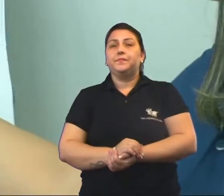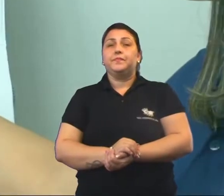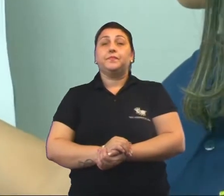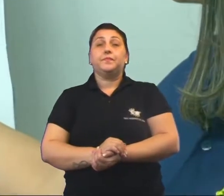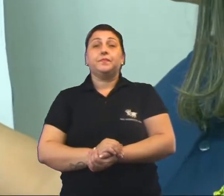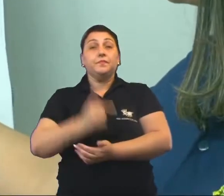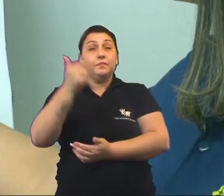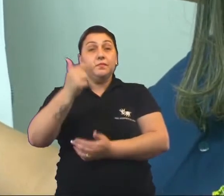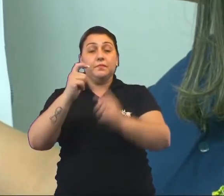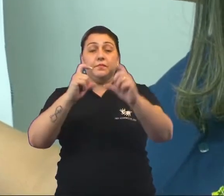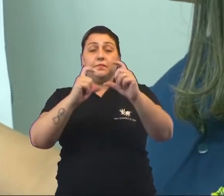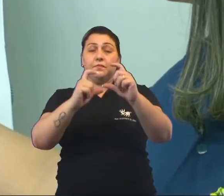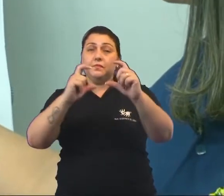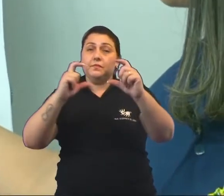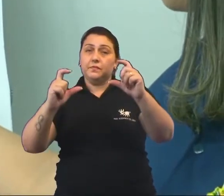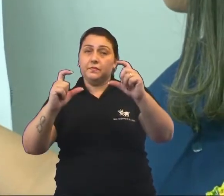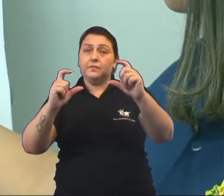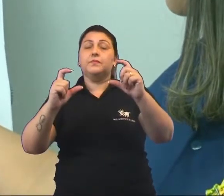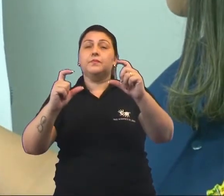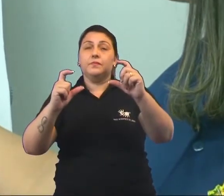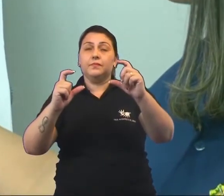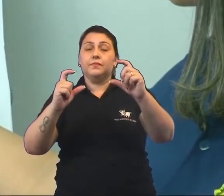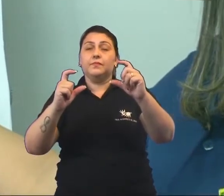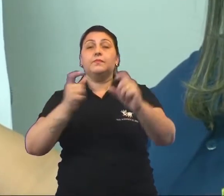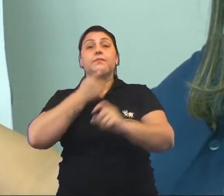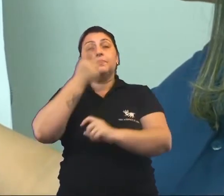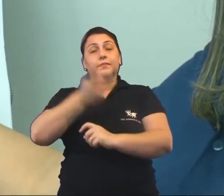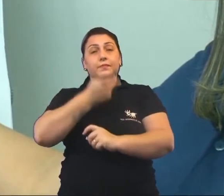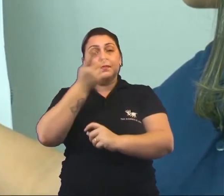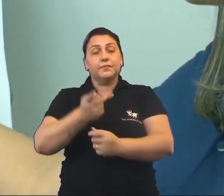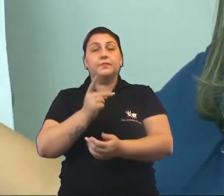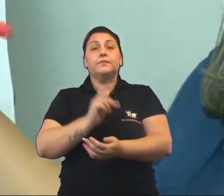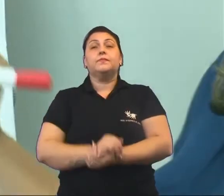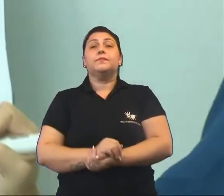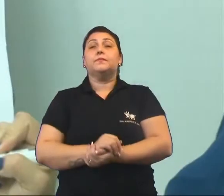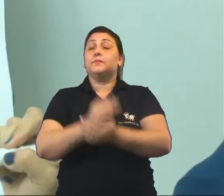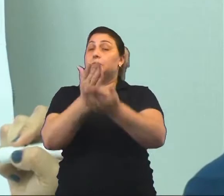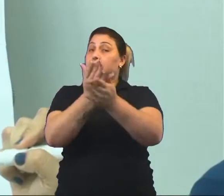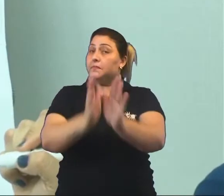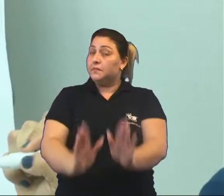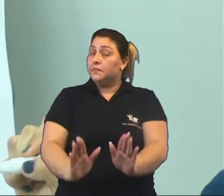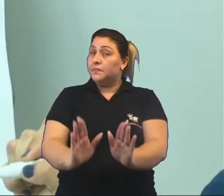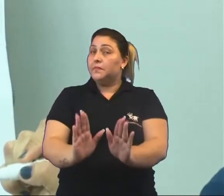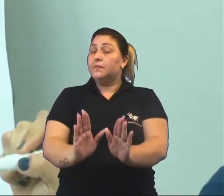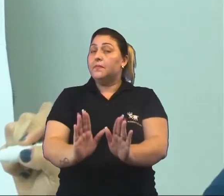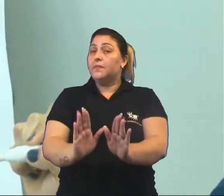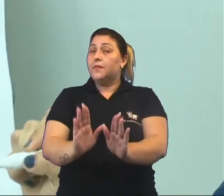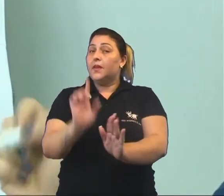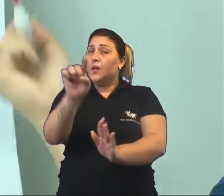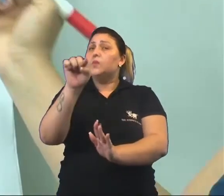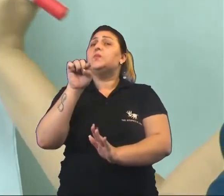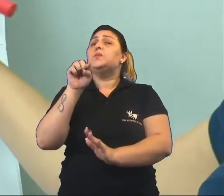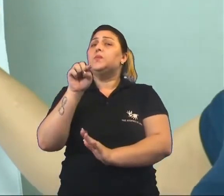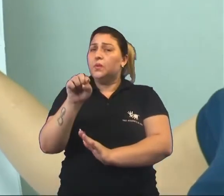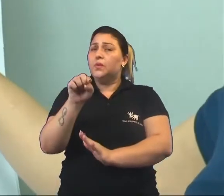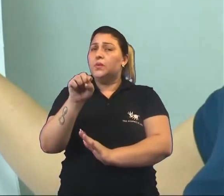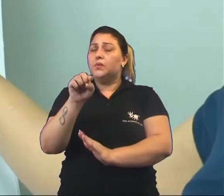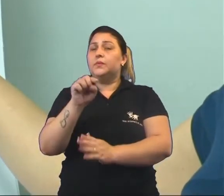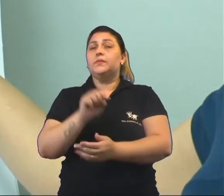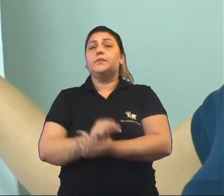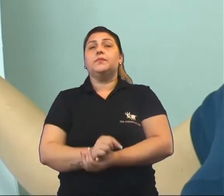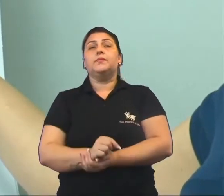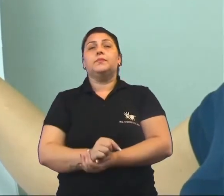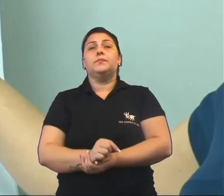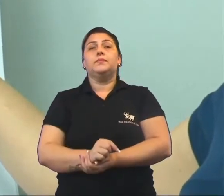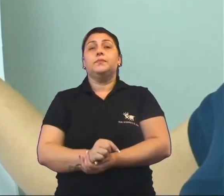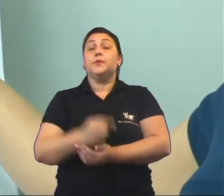no segundo quadrinho, a fala se encerra com um ponto de exclamação. E